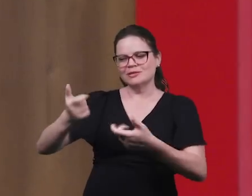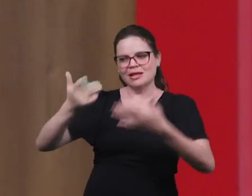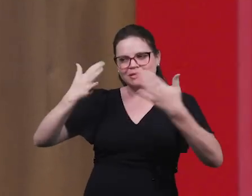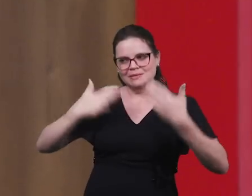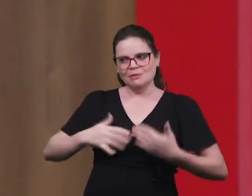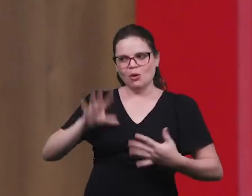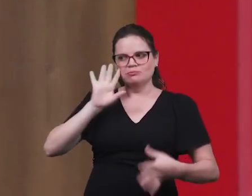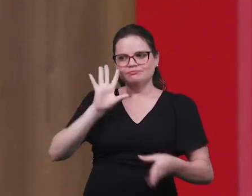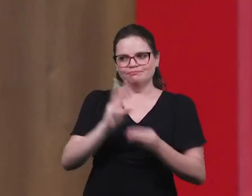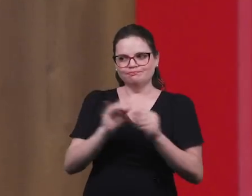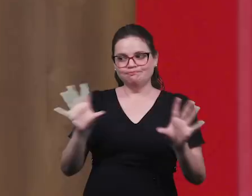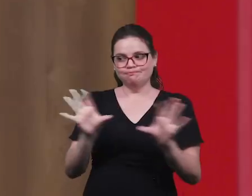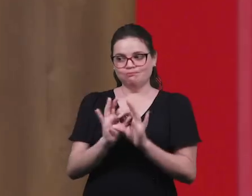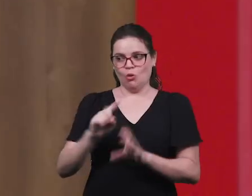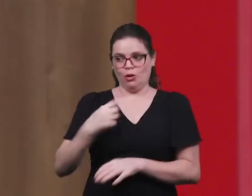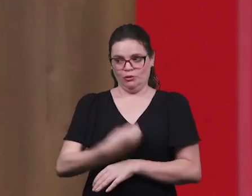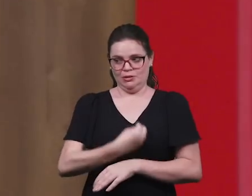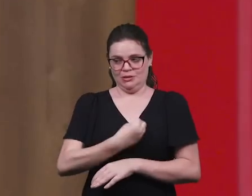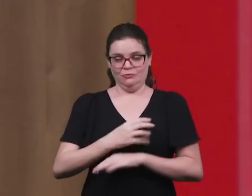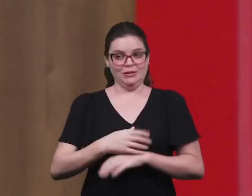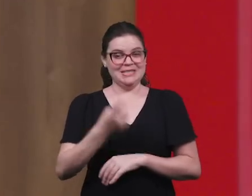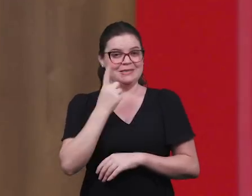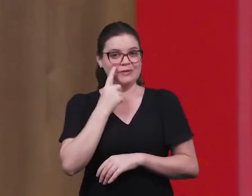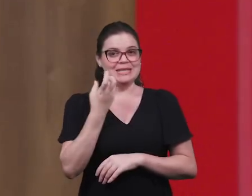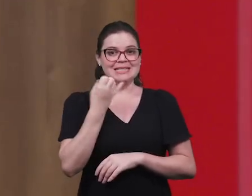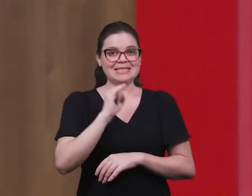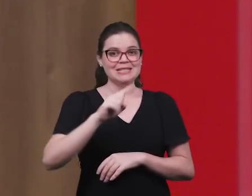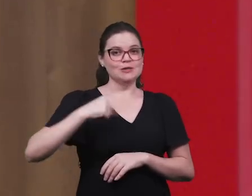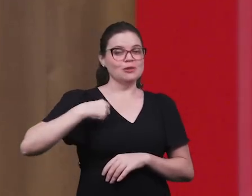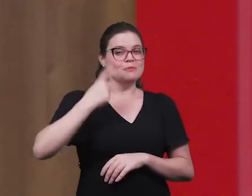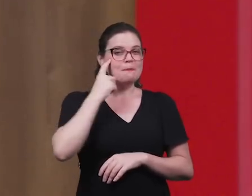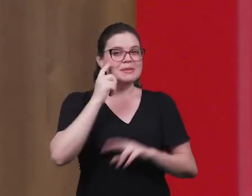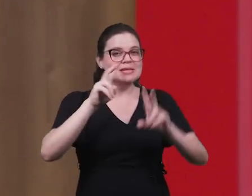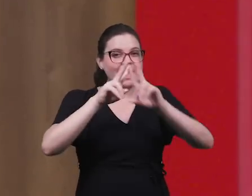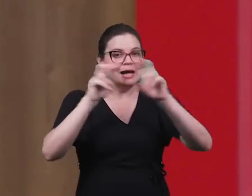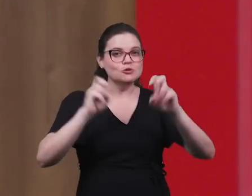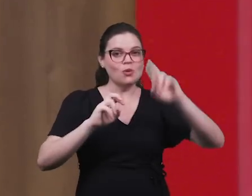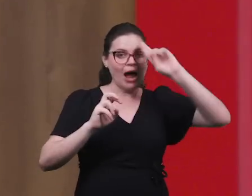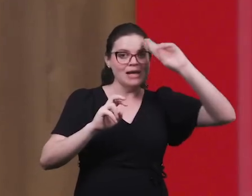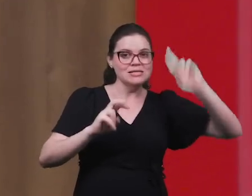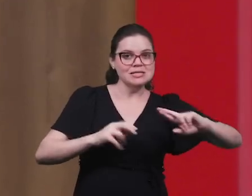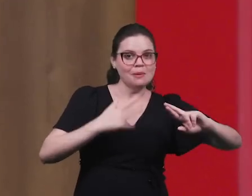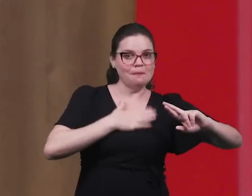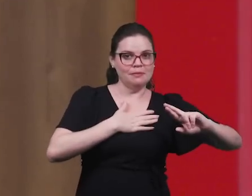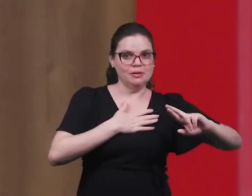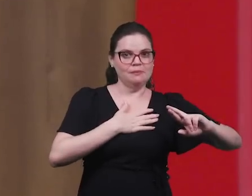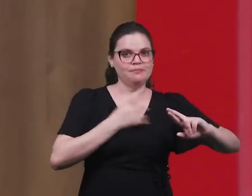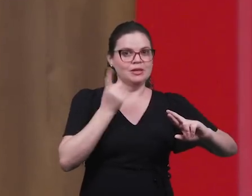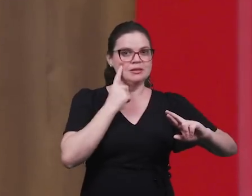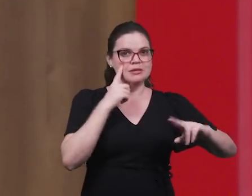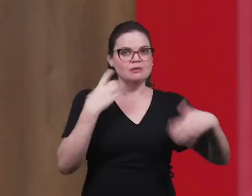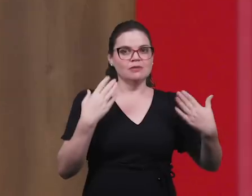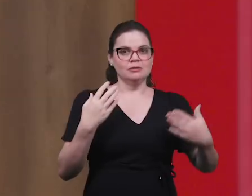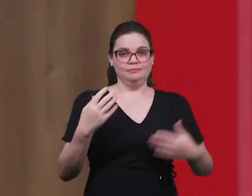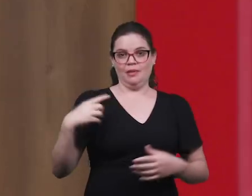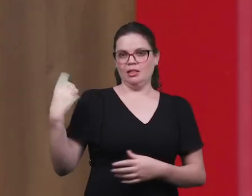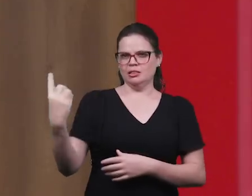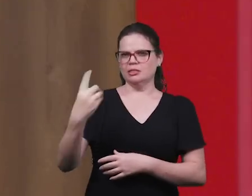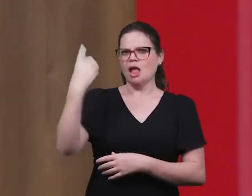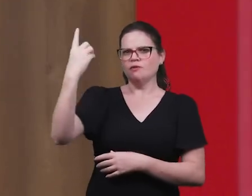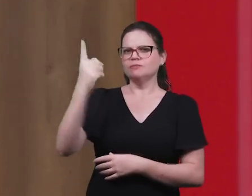fosse pensar com a razão humana, Davi ele tinha uma proximidade muito grande com Deus.